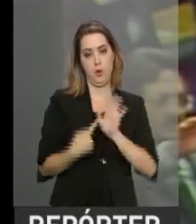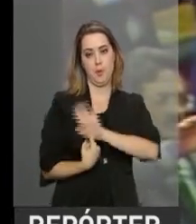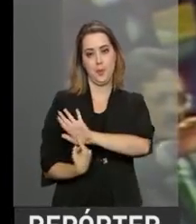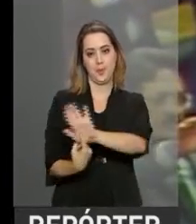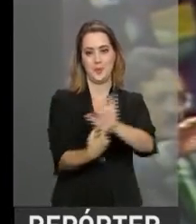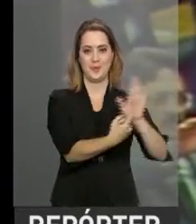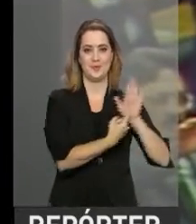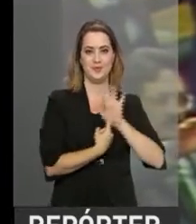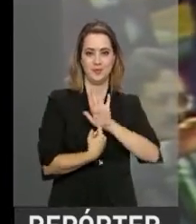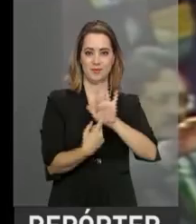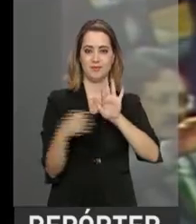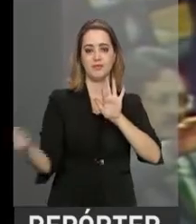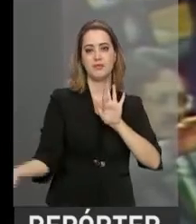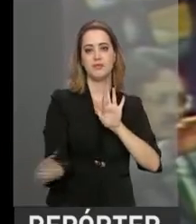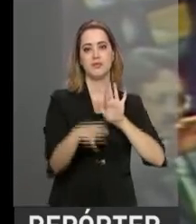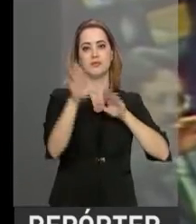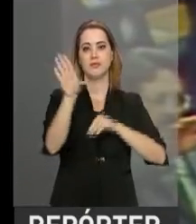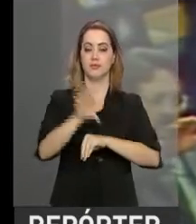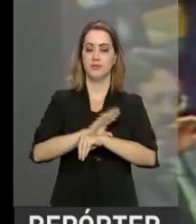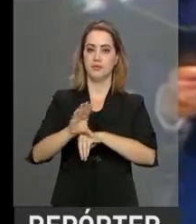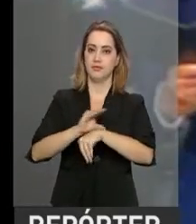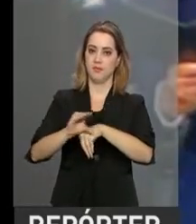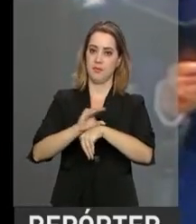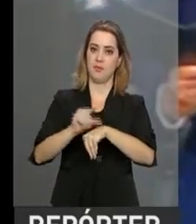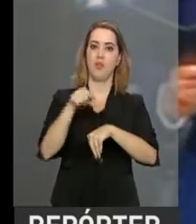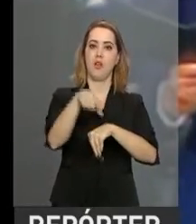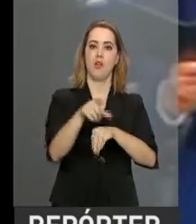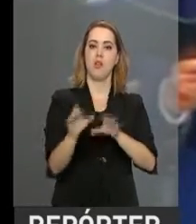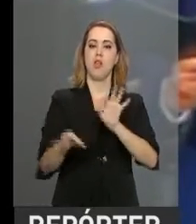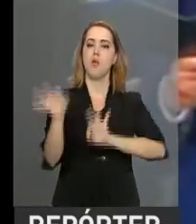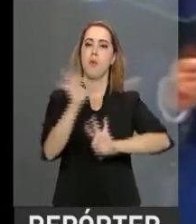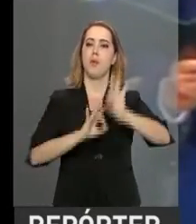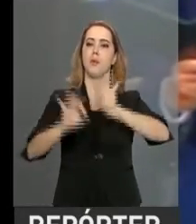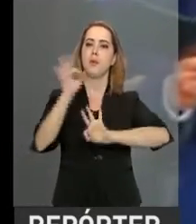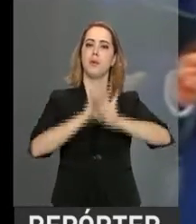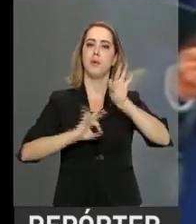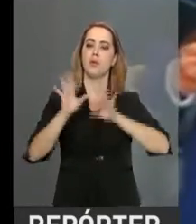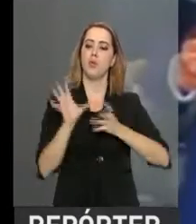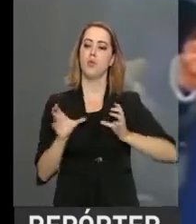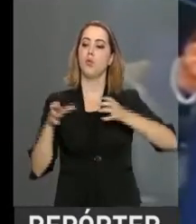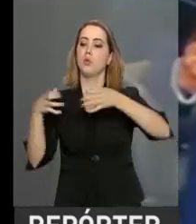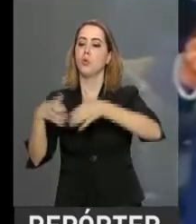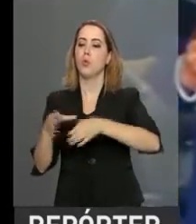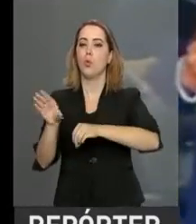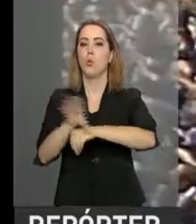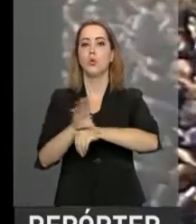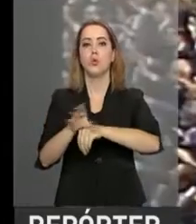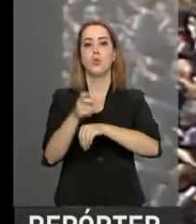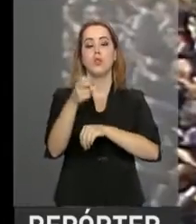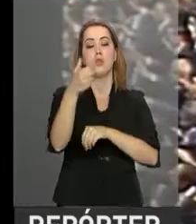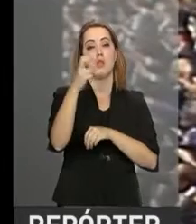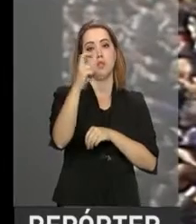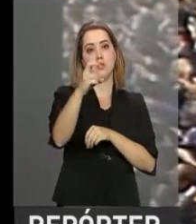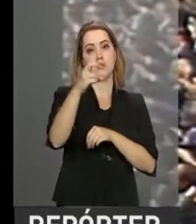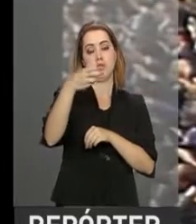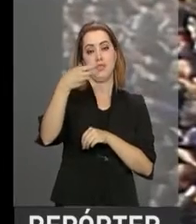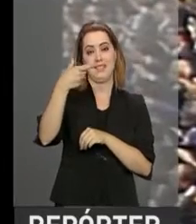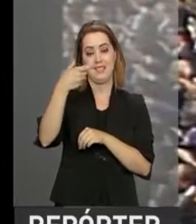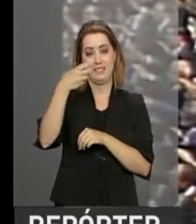a nova Constituição Federal, elaborada por uma Assembleia Nacional Constituinte de